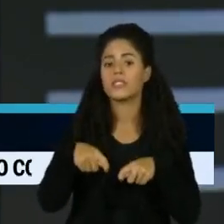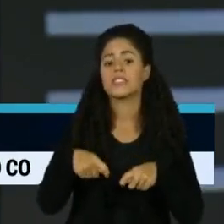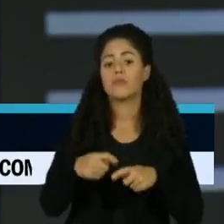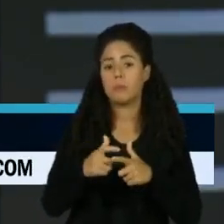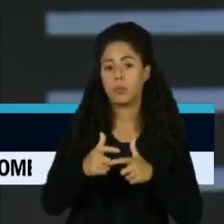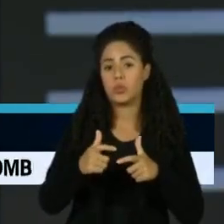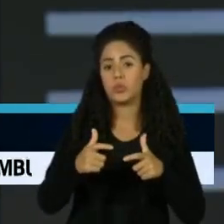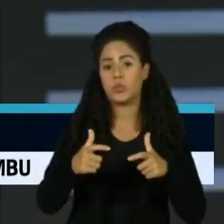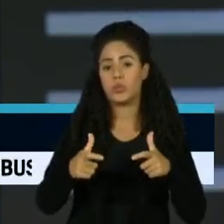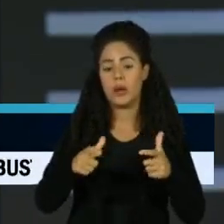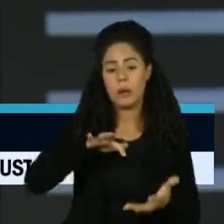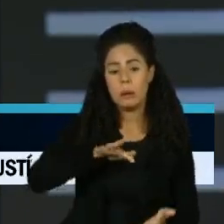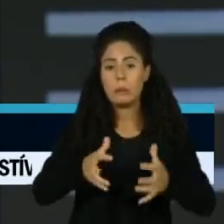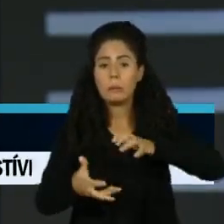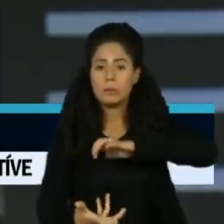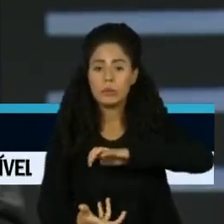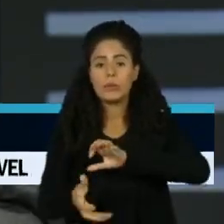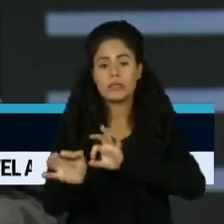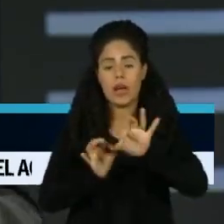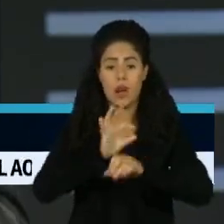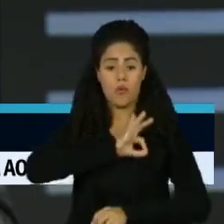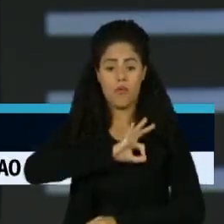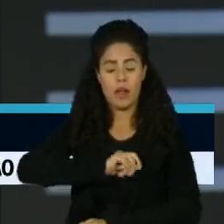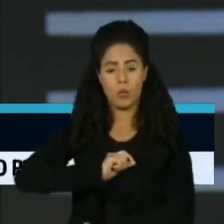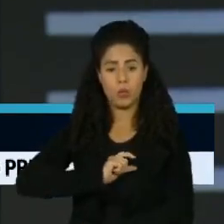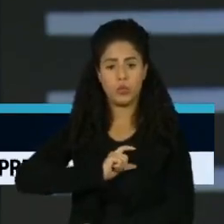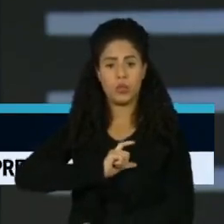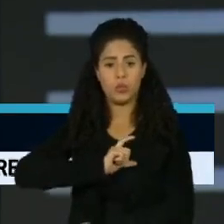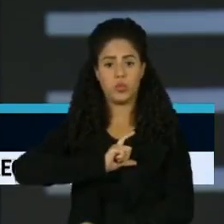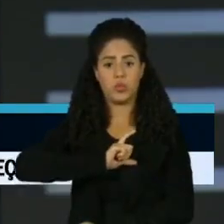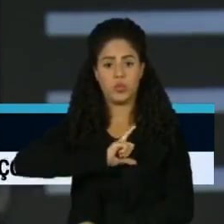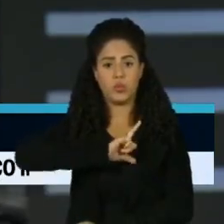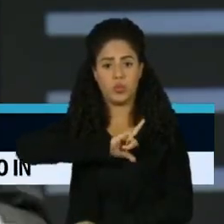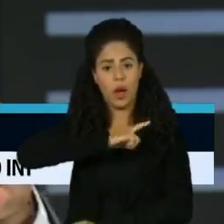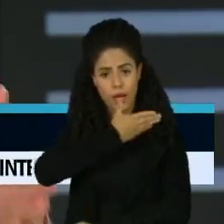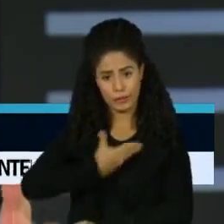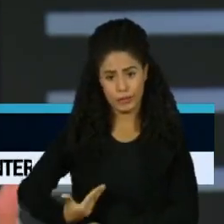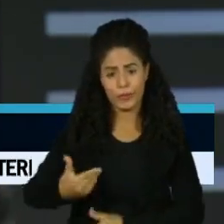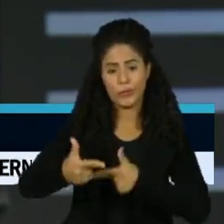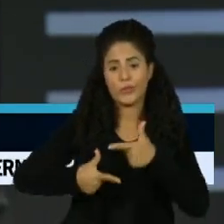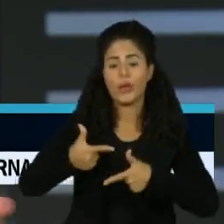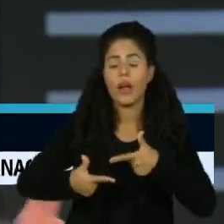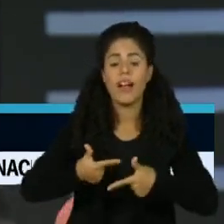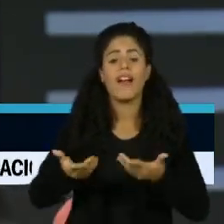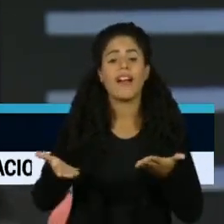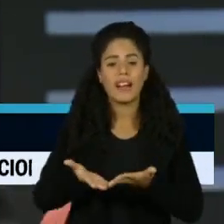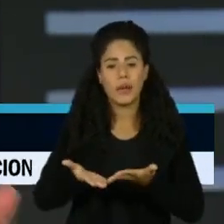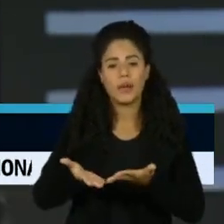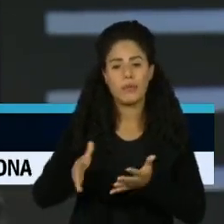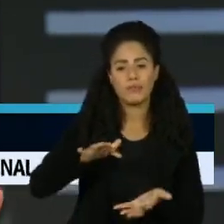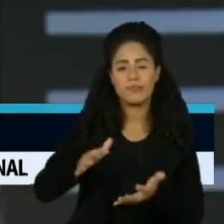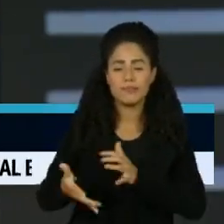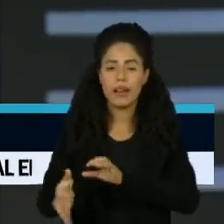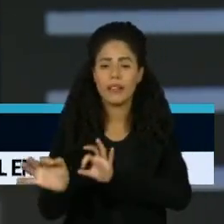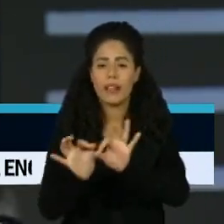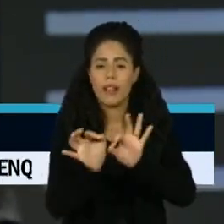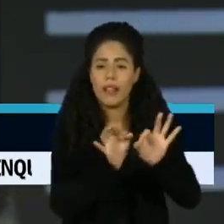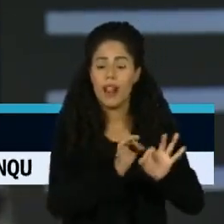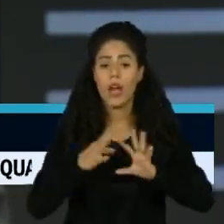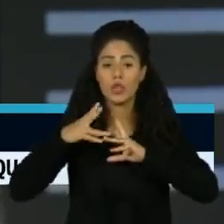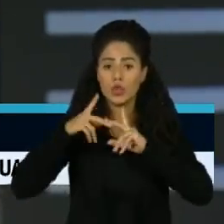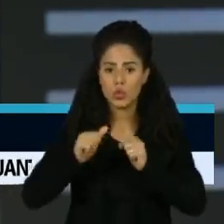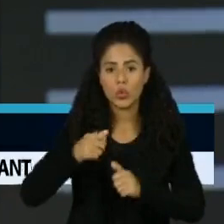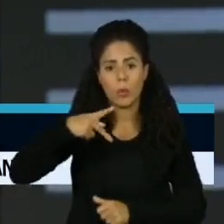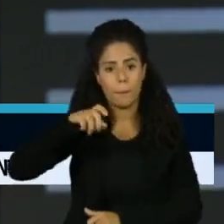gatilho de reajuste funcionário público que isso é uma coisa complicadíssima para as contas todo esse movimento que a gente viu agora que Eu